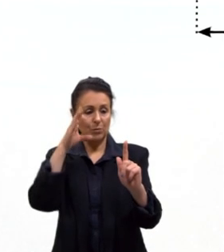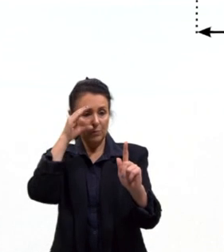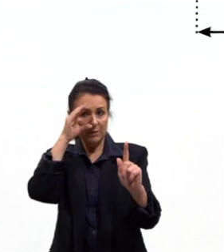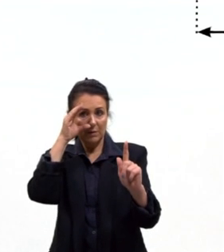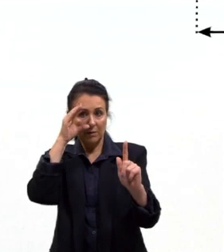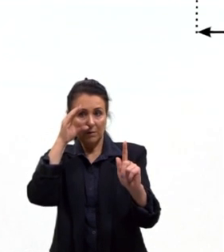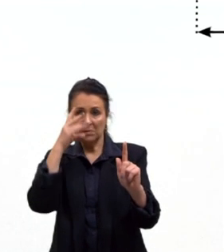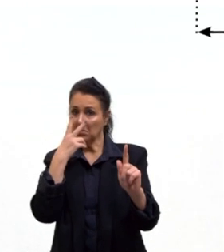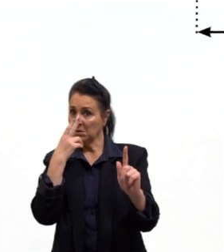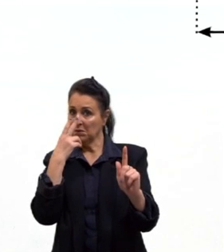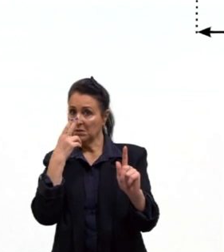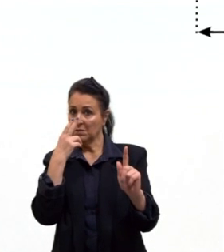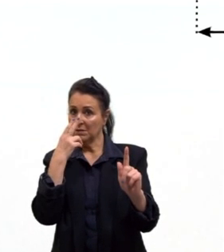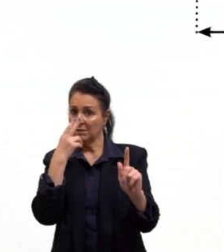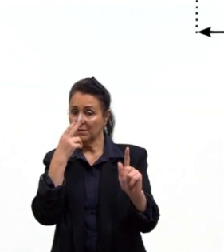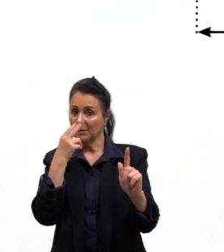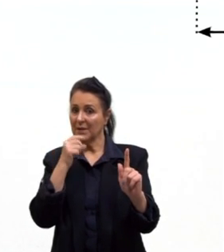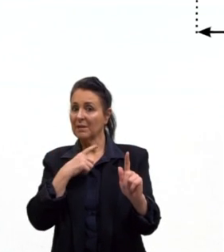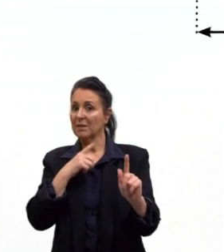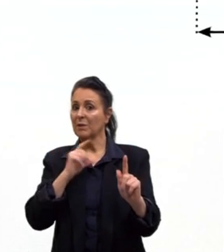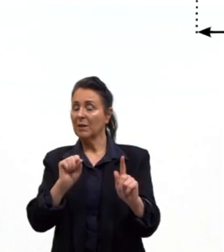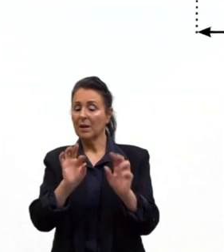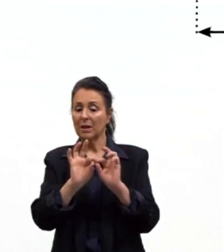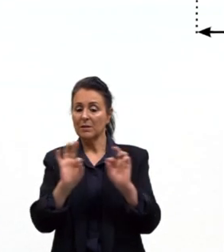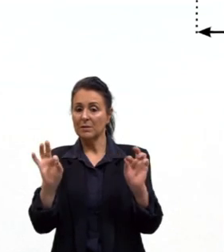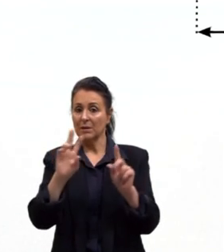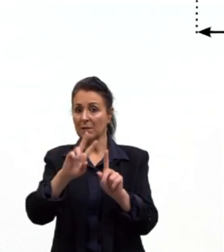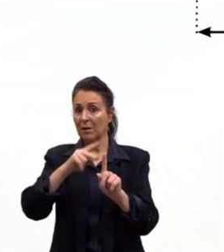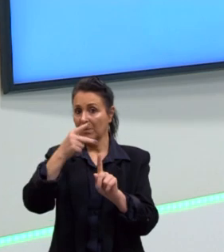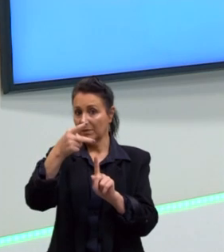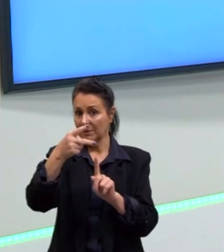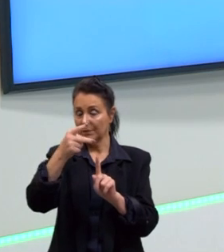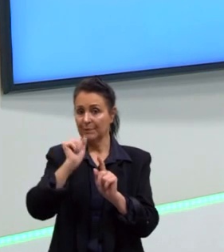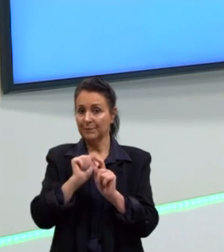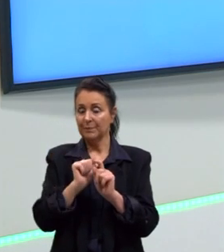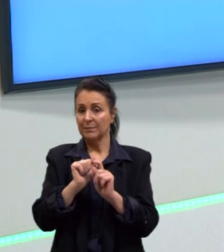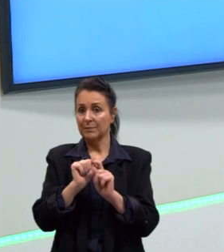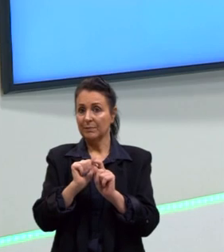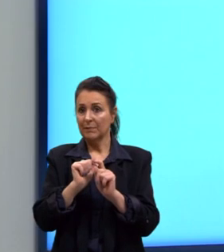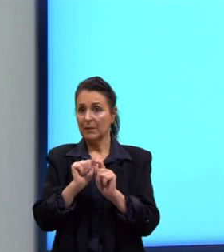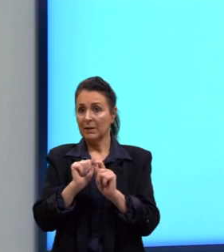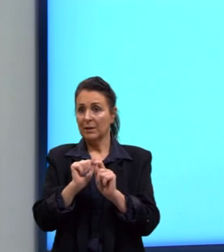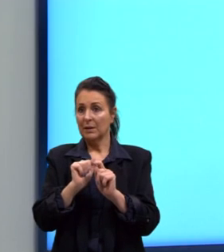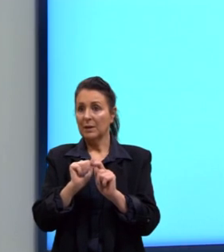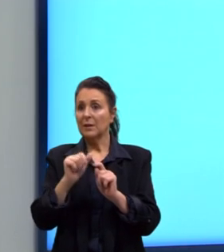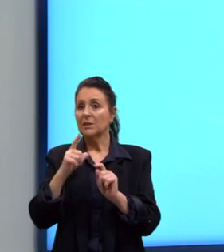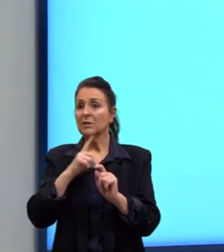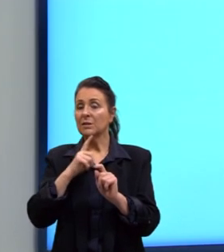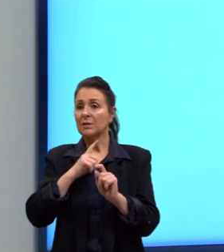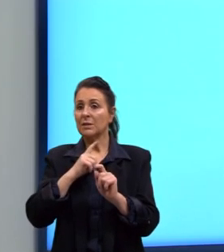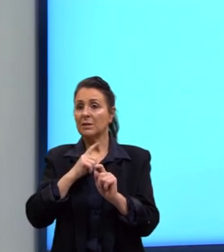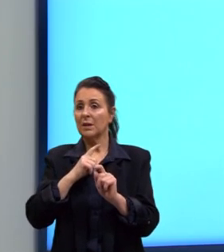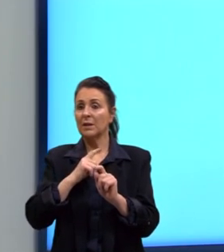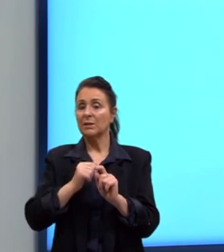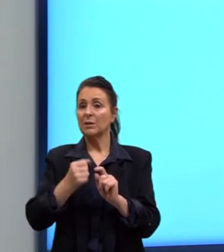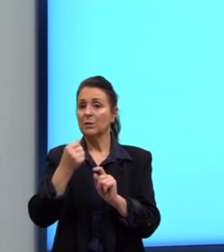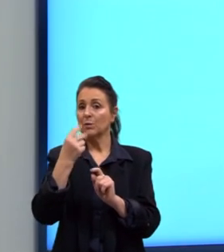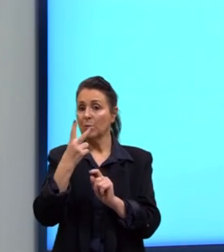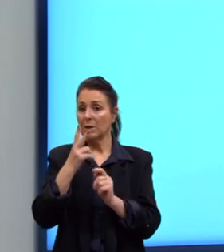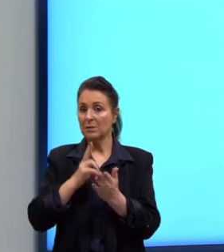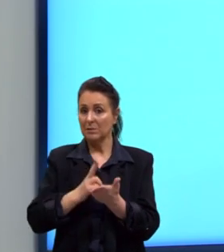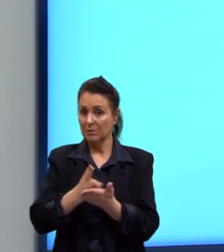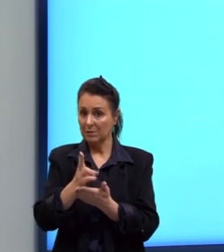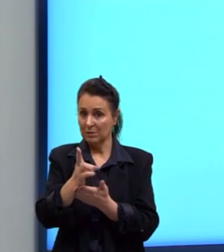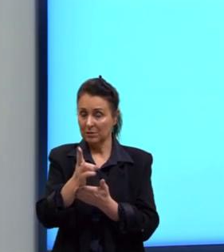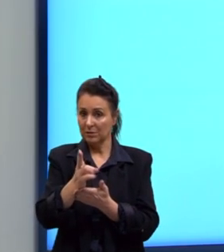observar algumas semelhanças né a gente tem o que a distância ao quadrado aqui embaixo a gente tem o quê duas constantes